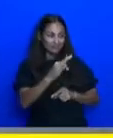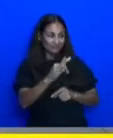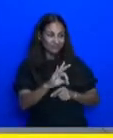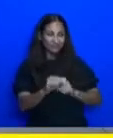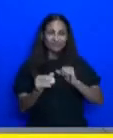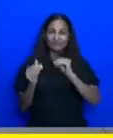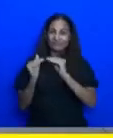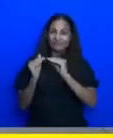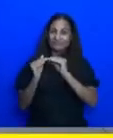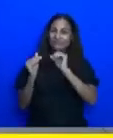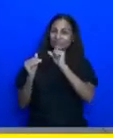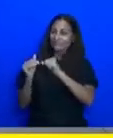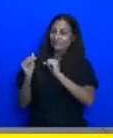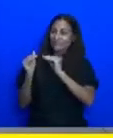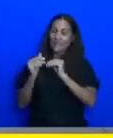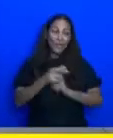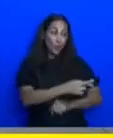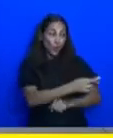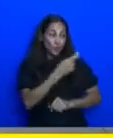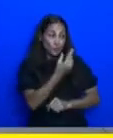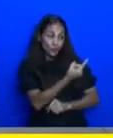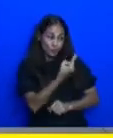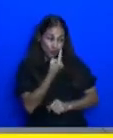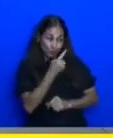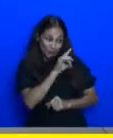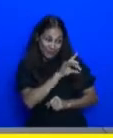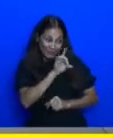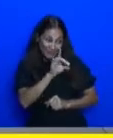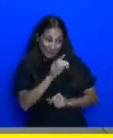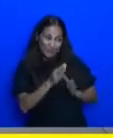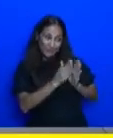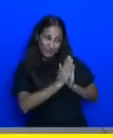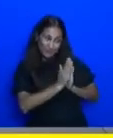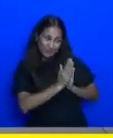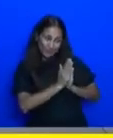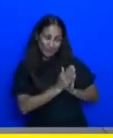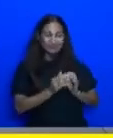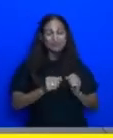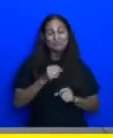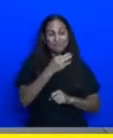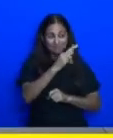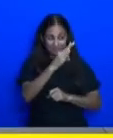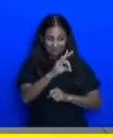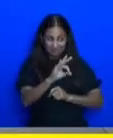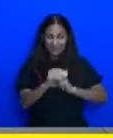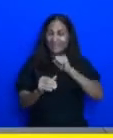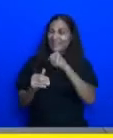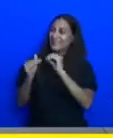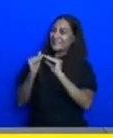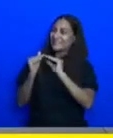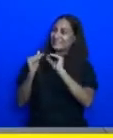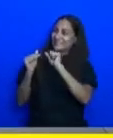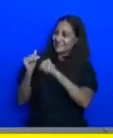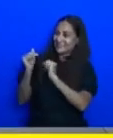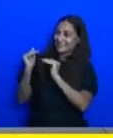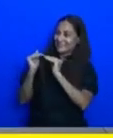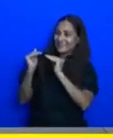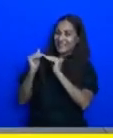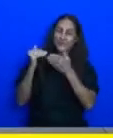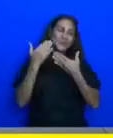confirmam? Sim, confirmo. Um por vez, por gentileza. Os auditores confirmam? Sim,